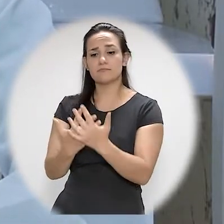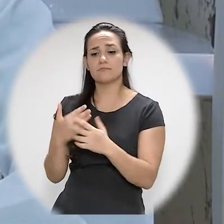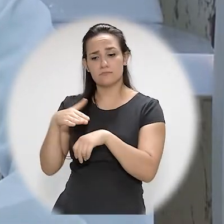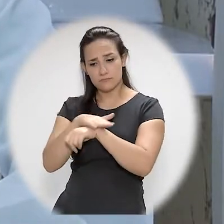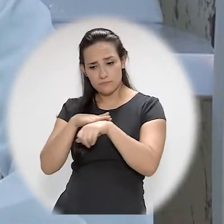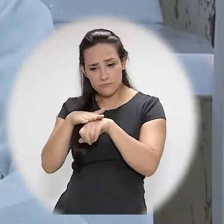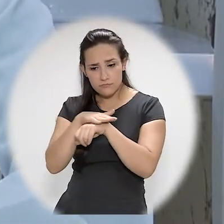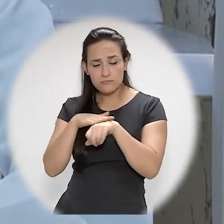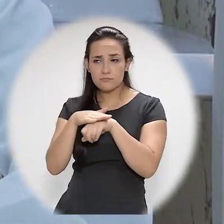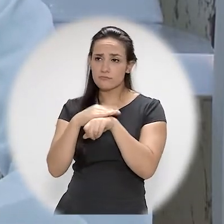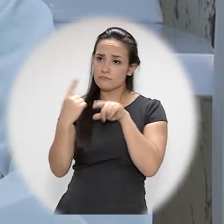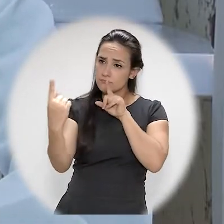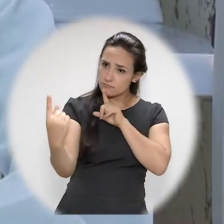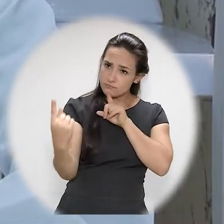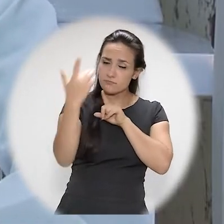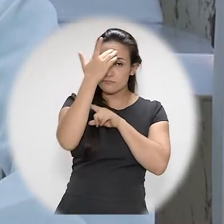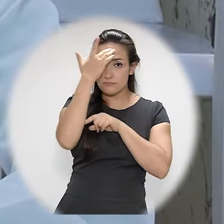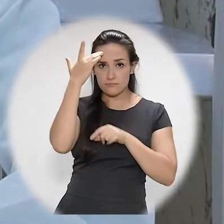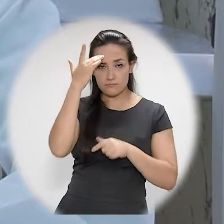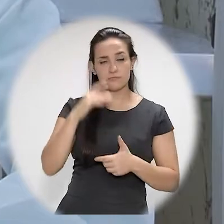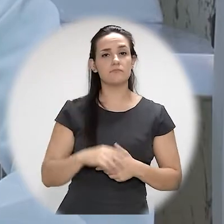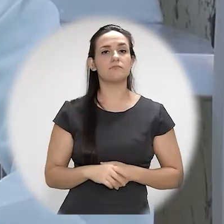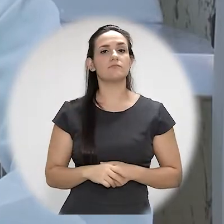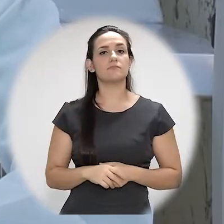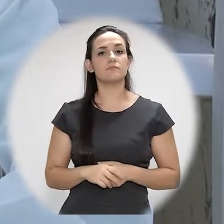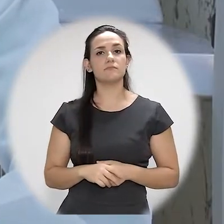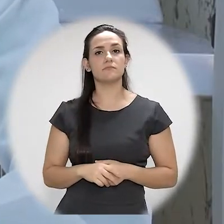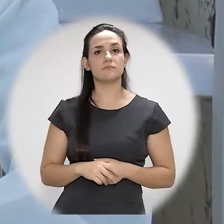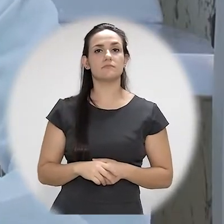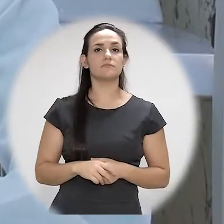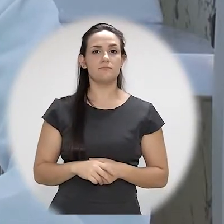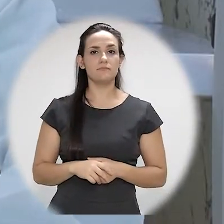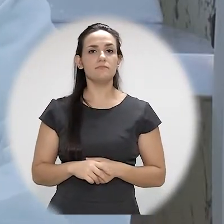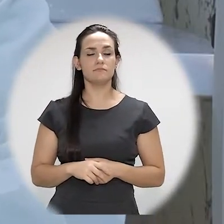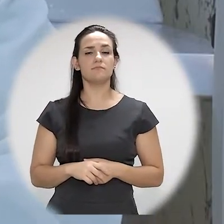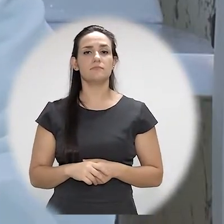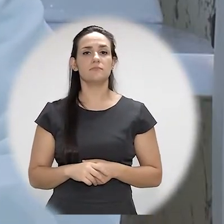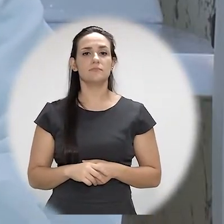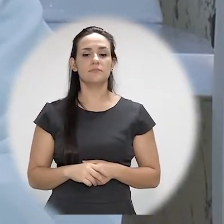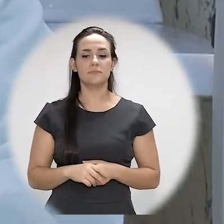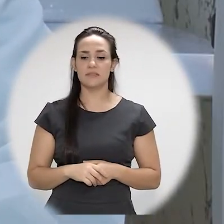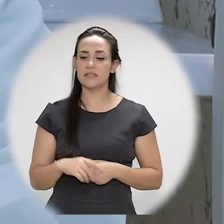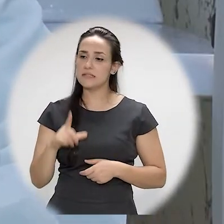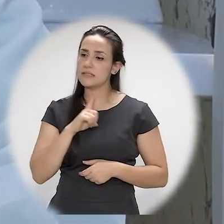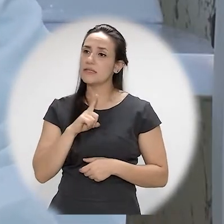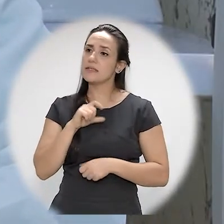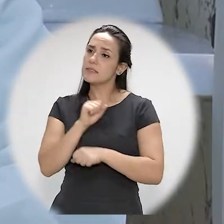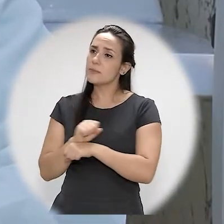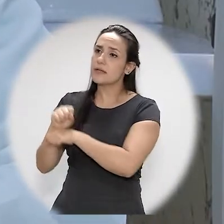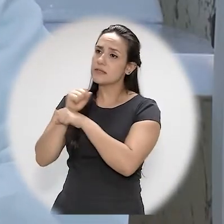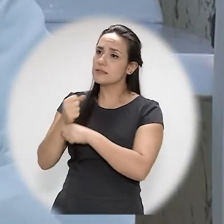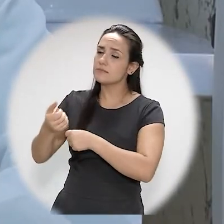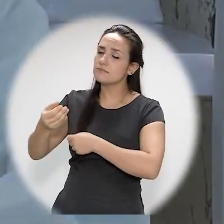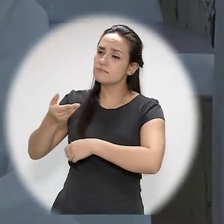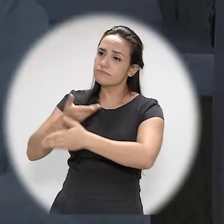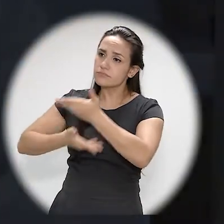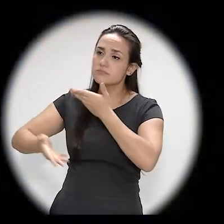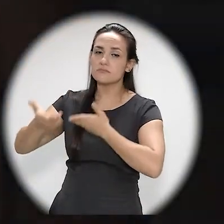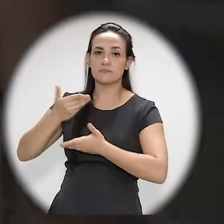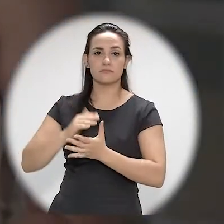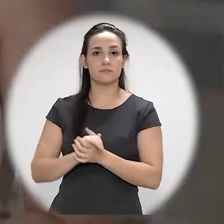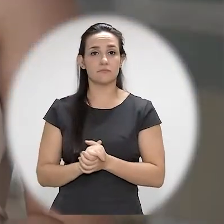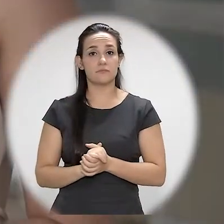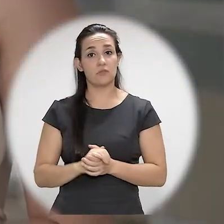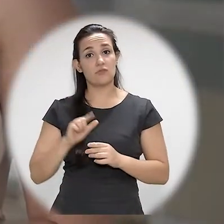ideias, trocar experiências e muitas vezes trocar essa esperança entre a gente, isso é muito